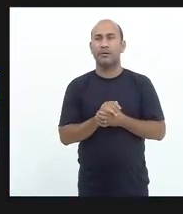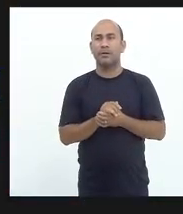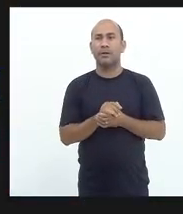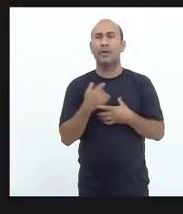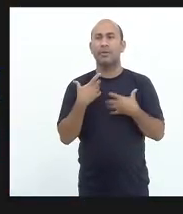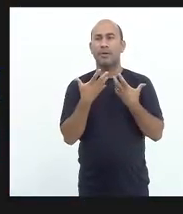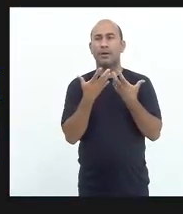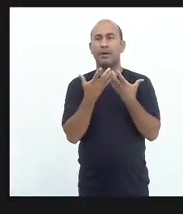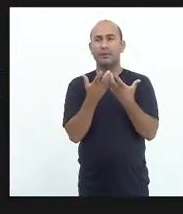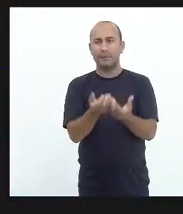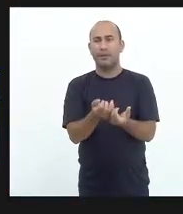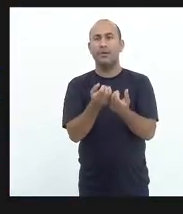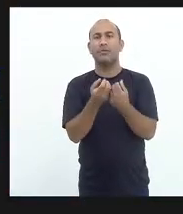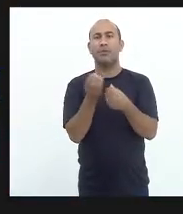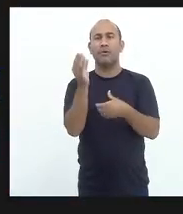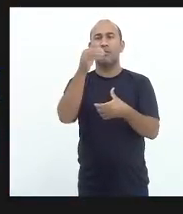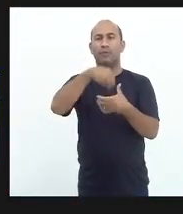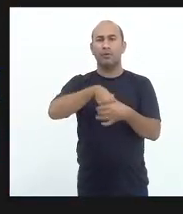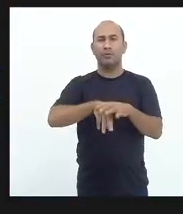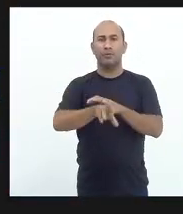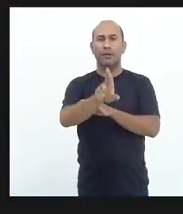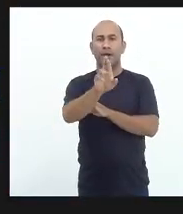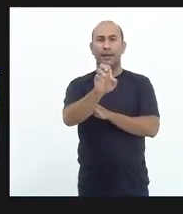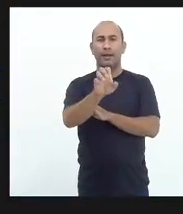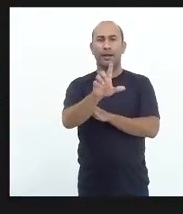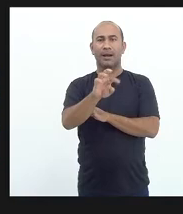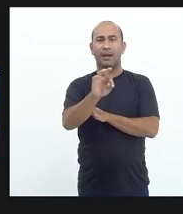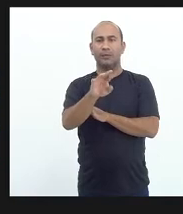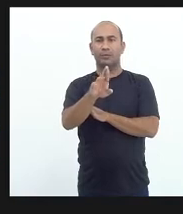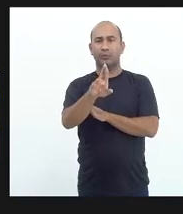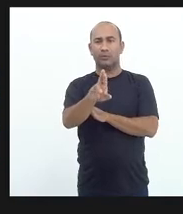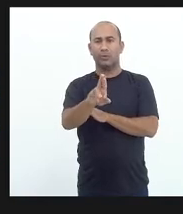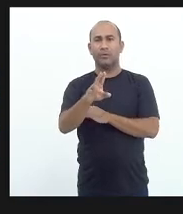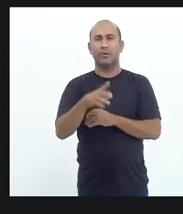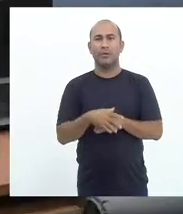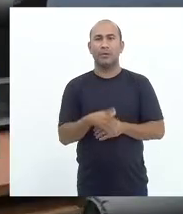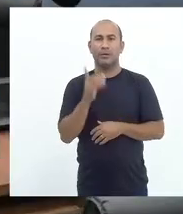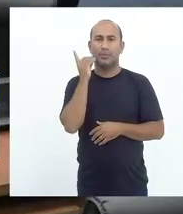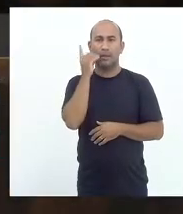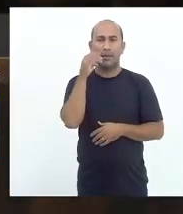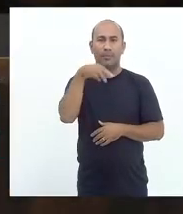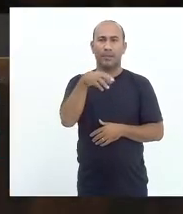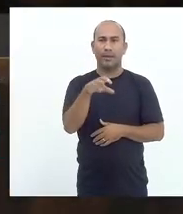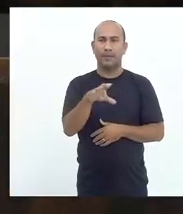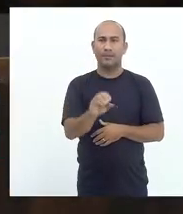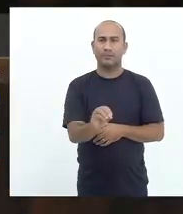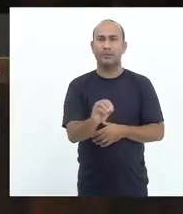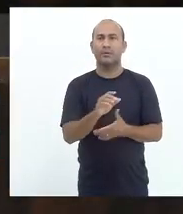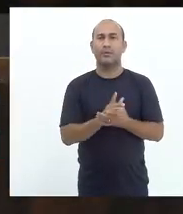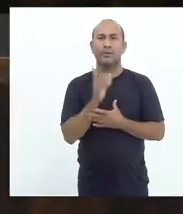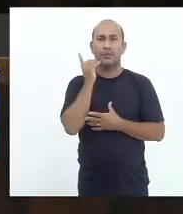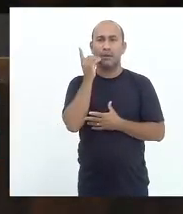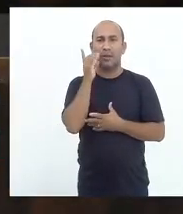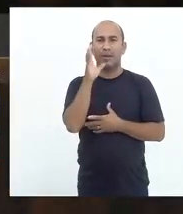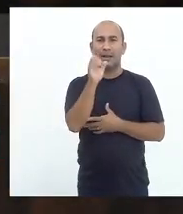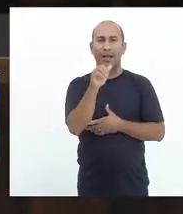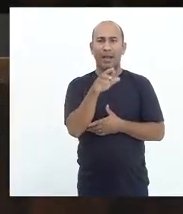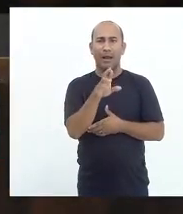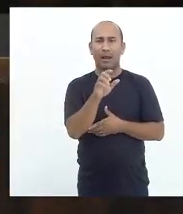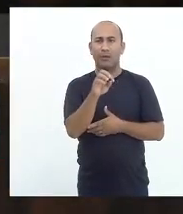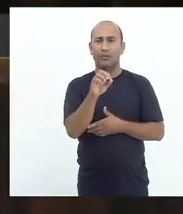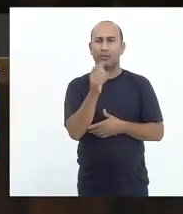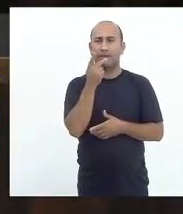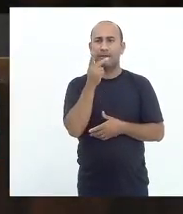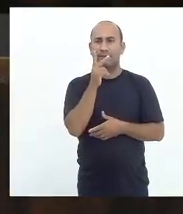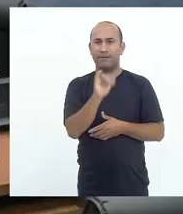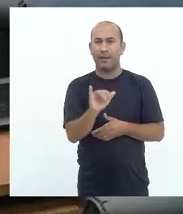o voto do relator do projeto, presidente. Deputado Márcio Pacheco. Deputado Carlos Mink, que tinha pedido aí também. Eu vou mudar o